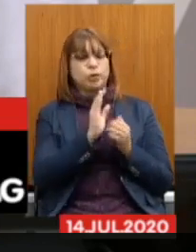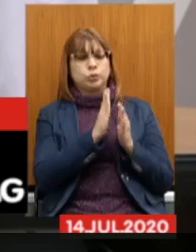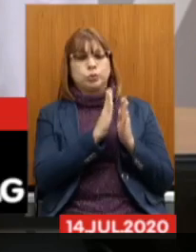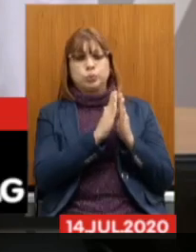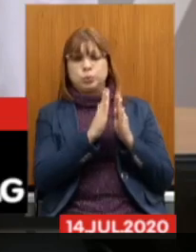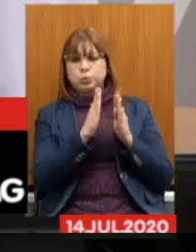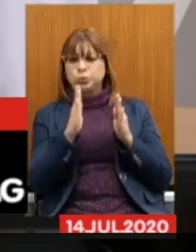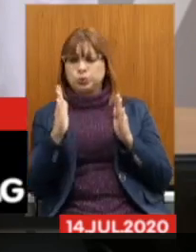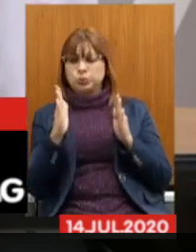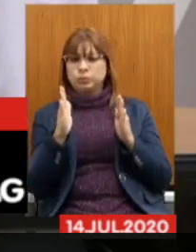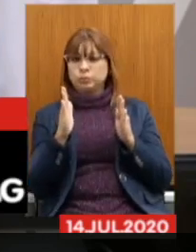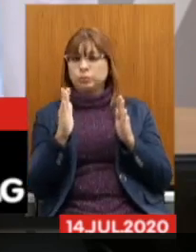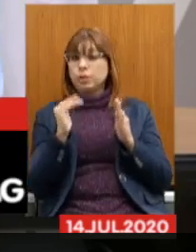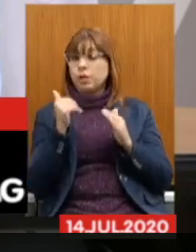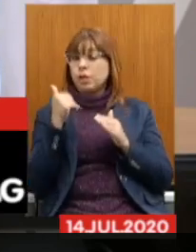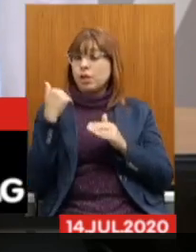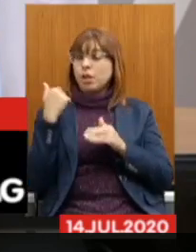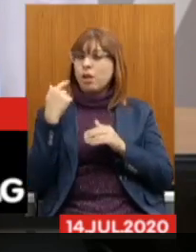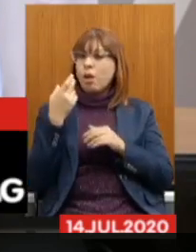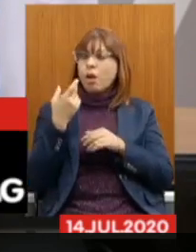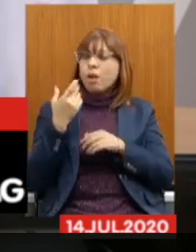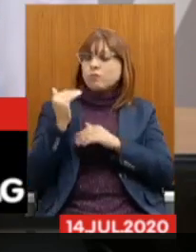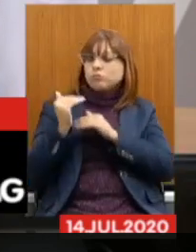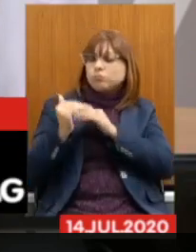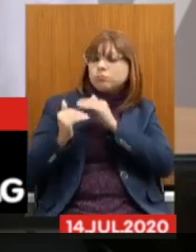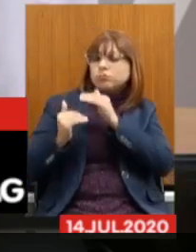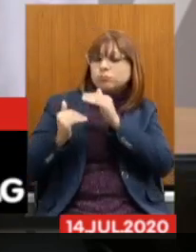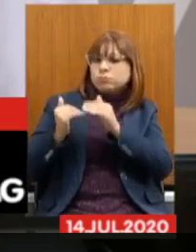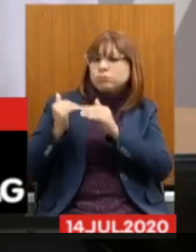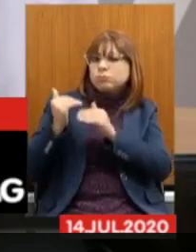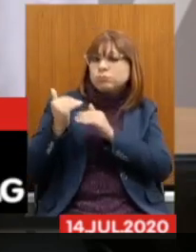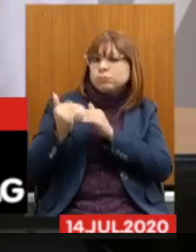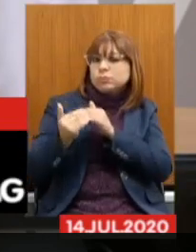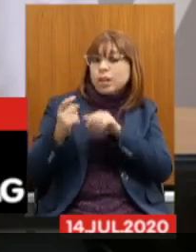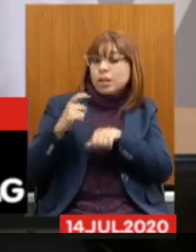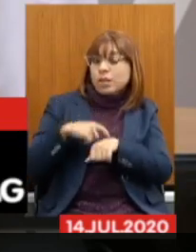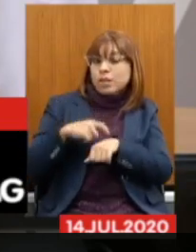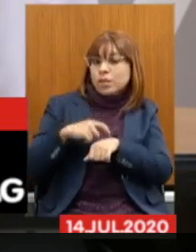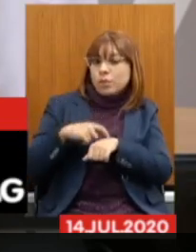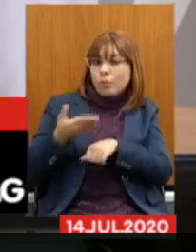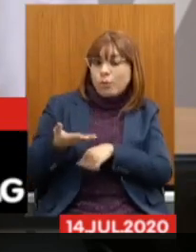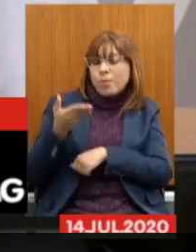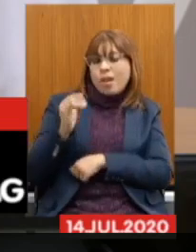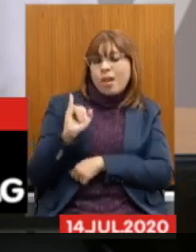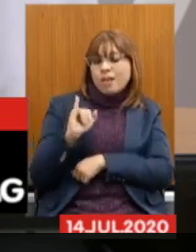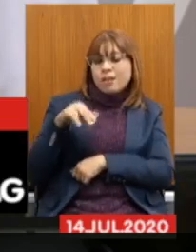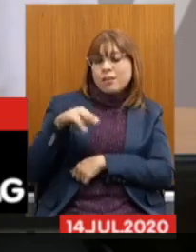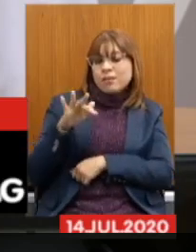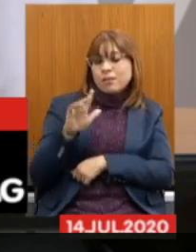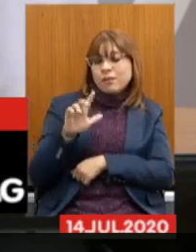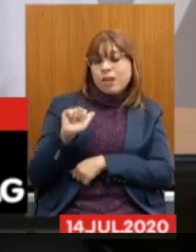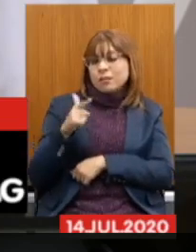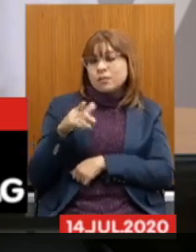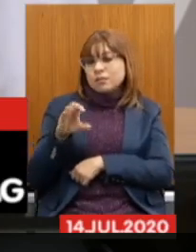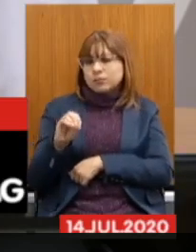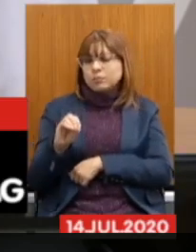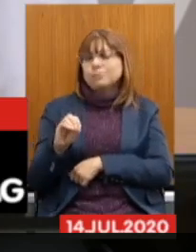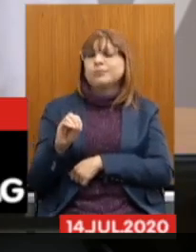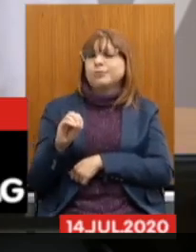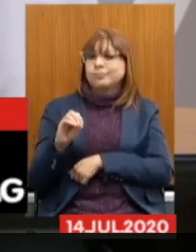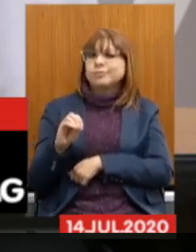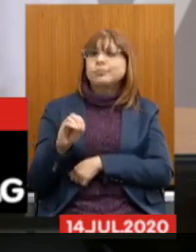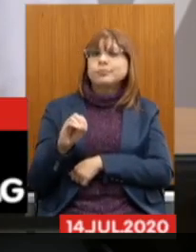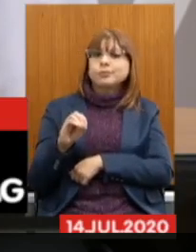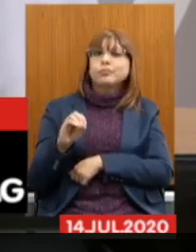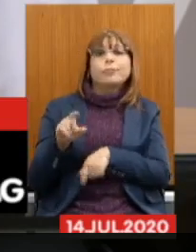com a passagem do tempo ou com a simples recomposição inflacionária do salário do servidor, ele passa a